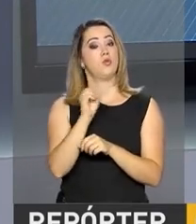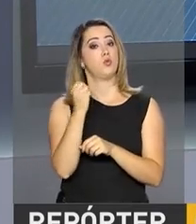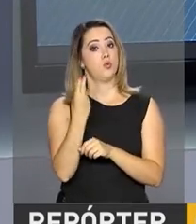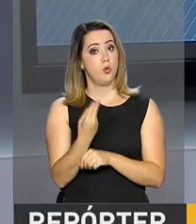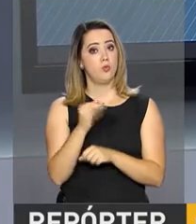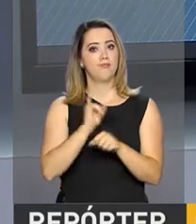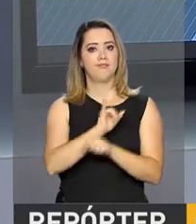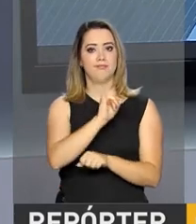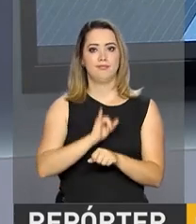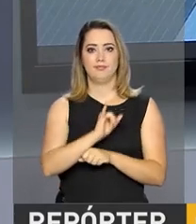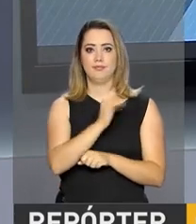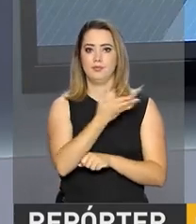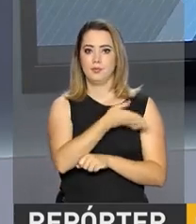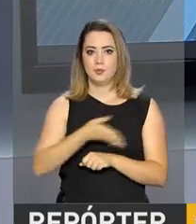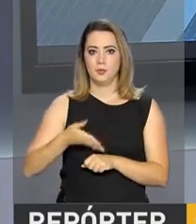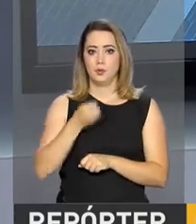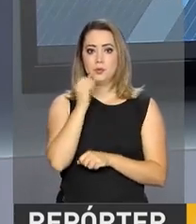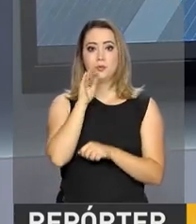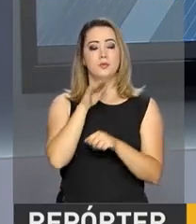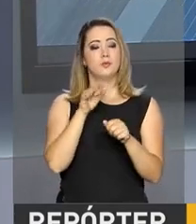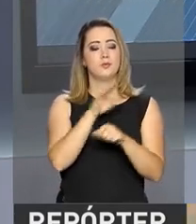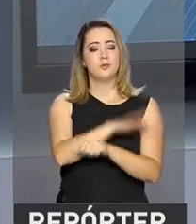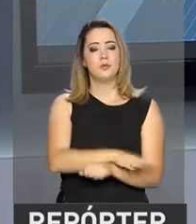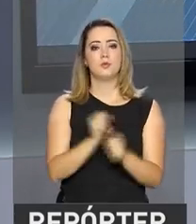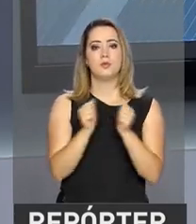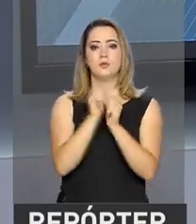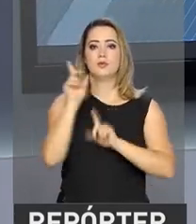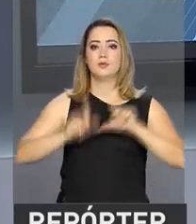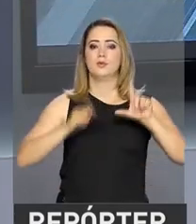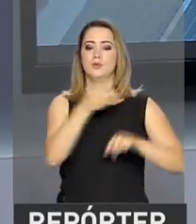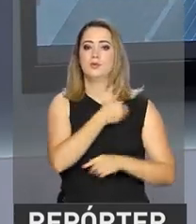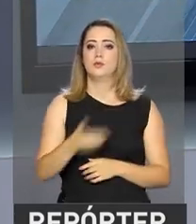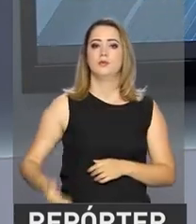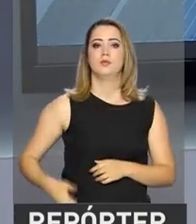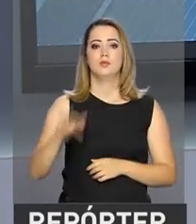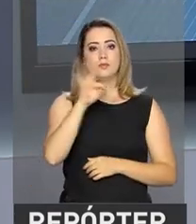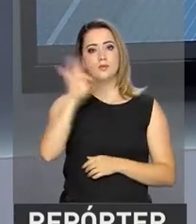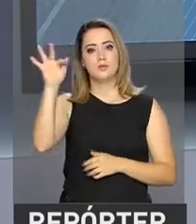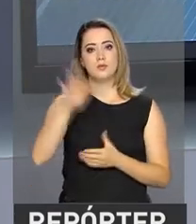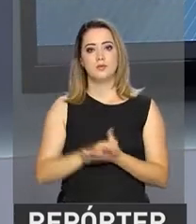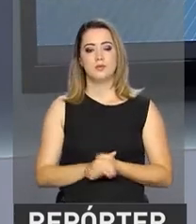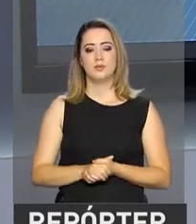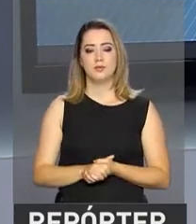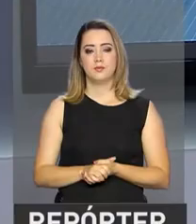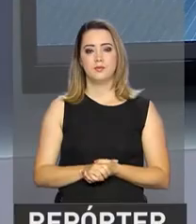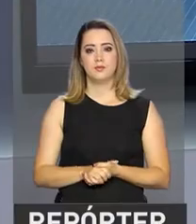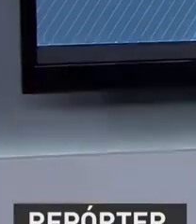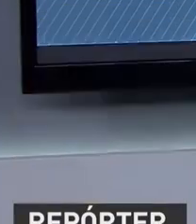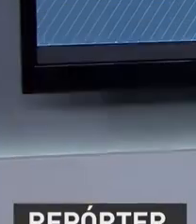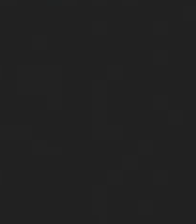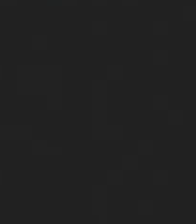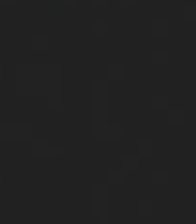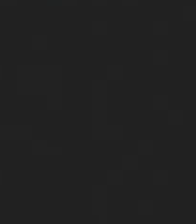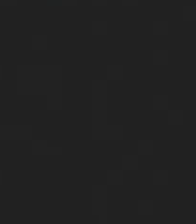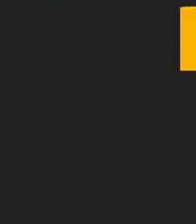o nosso canal no youtube uma boa tarde pra você continue com a gente na nbr a tv do governo federal